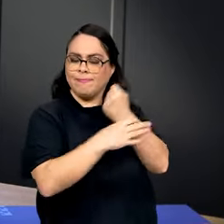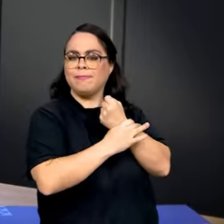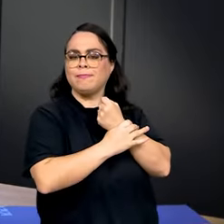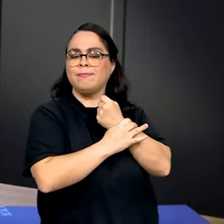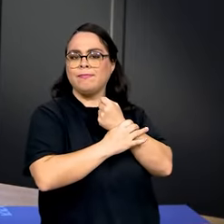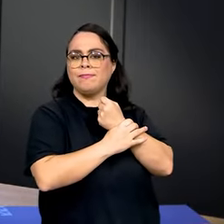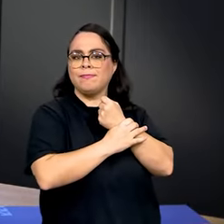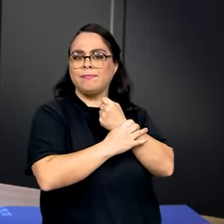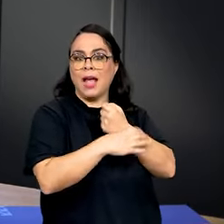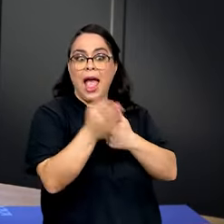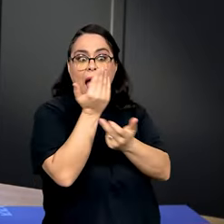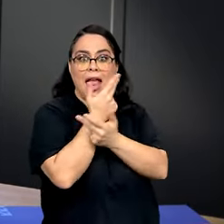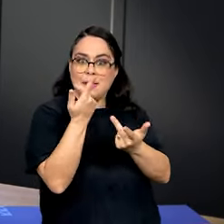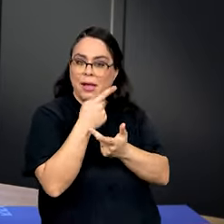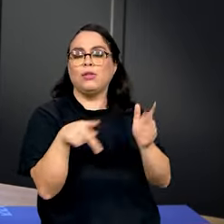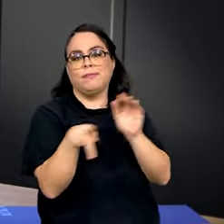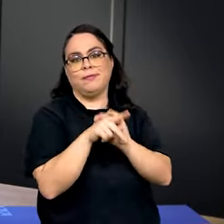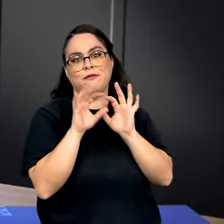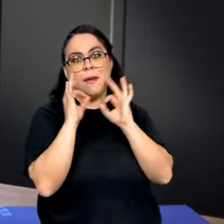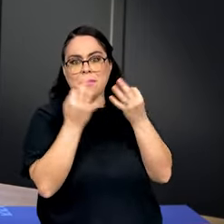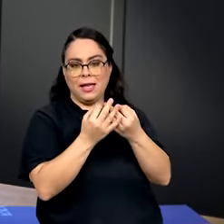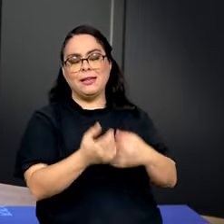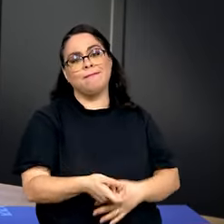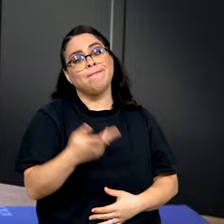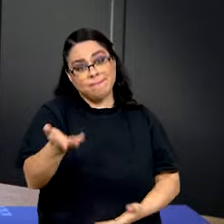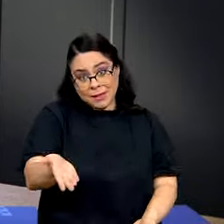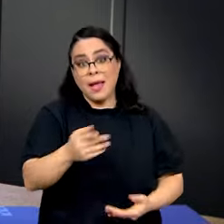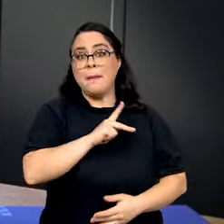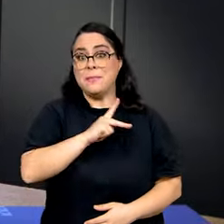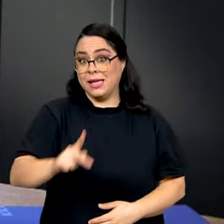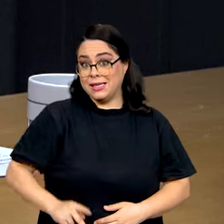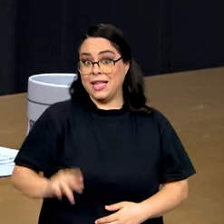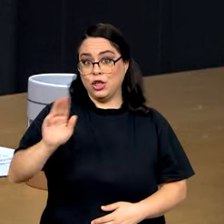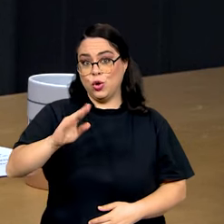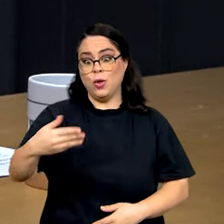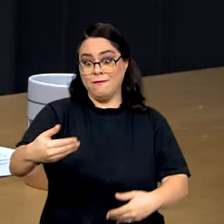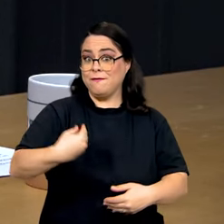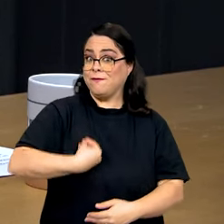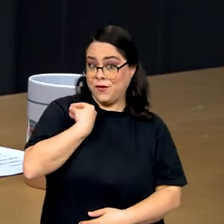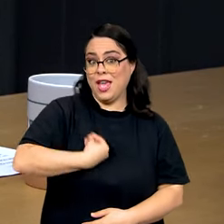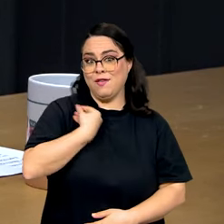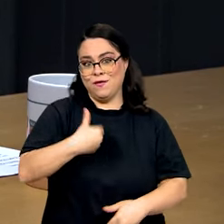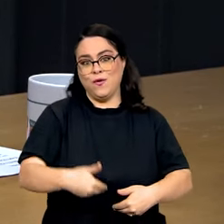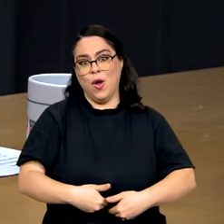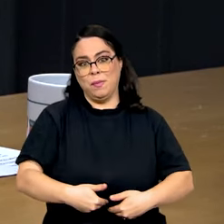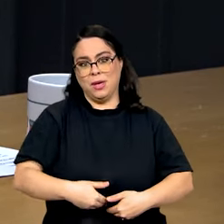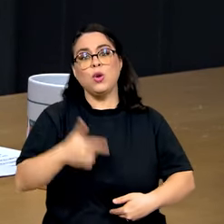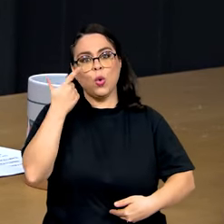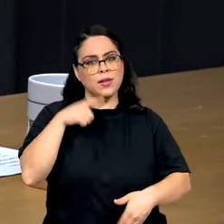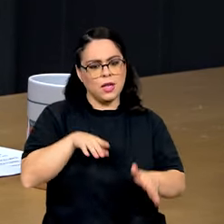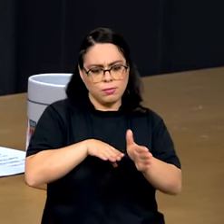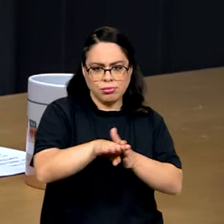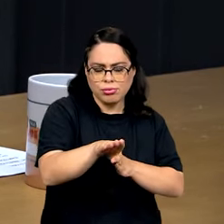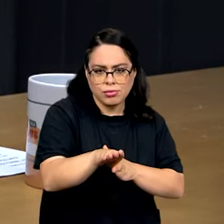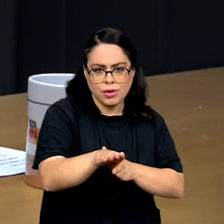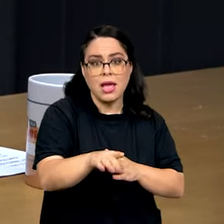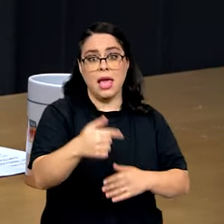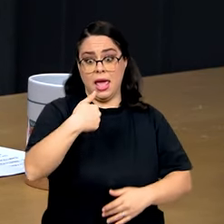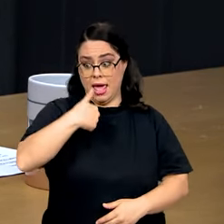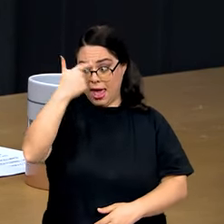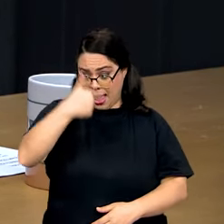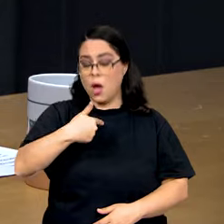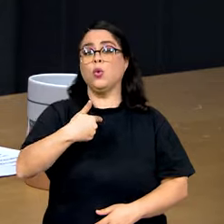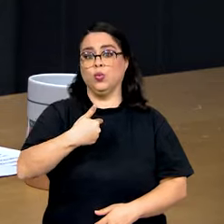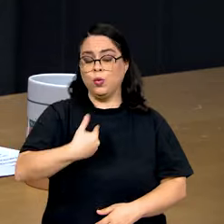garantiu ento da sua família o presidente Lula vivenciou a fome e ele superou a fome